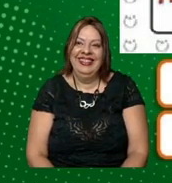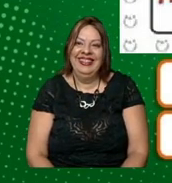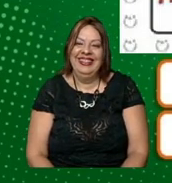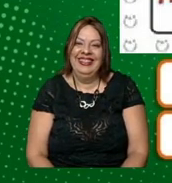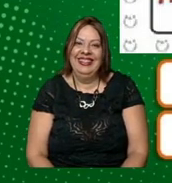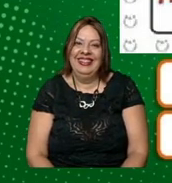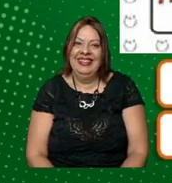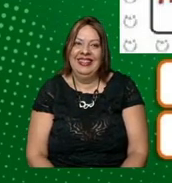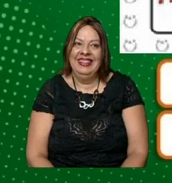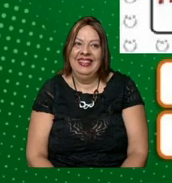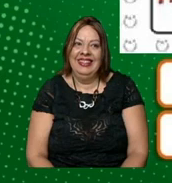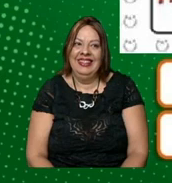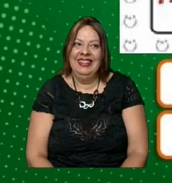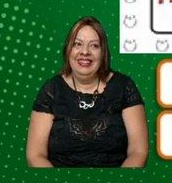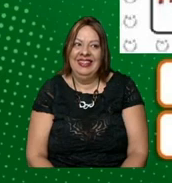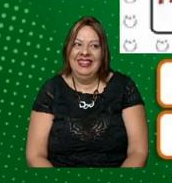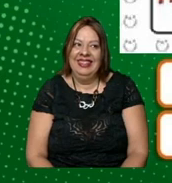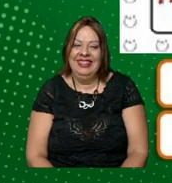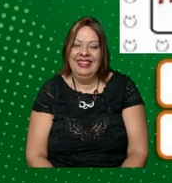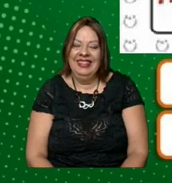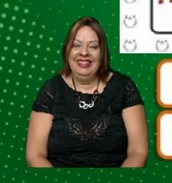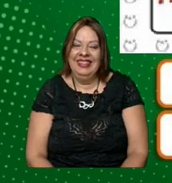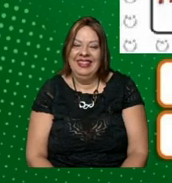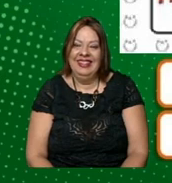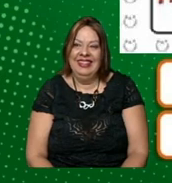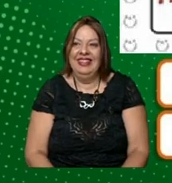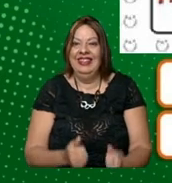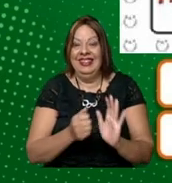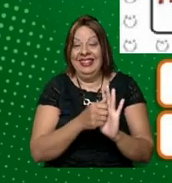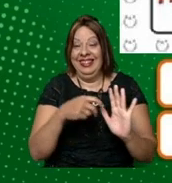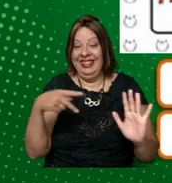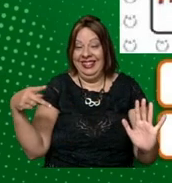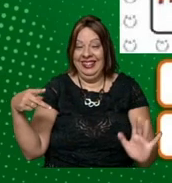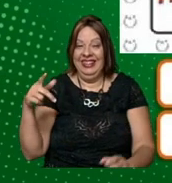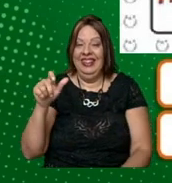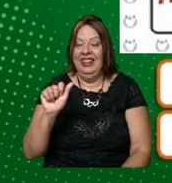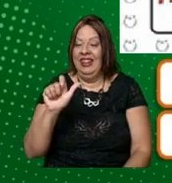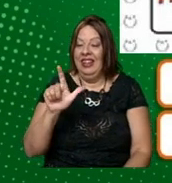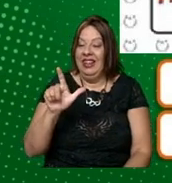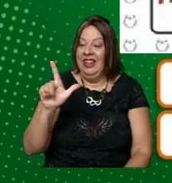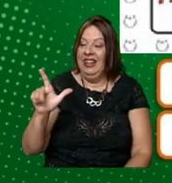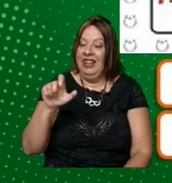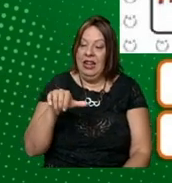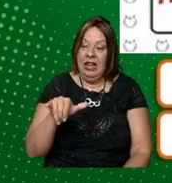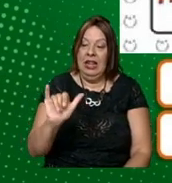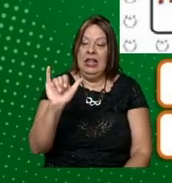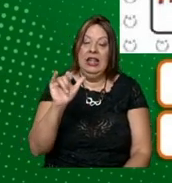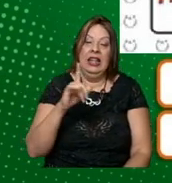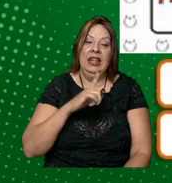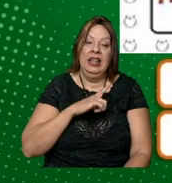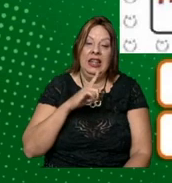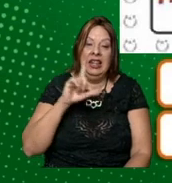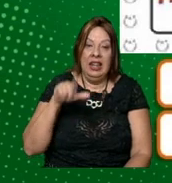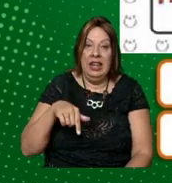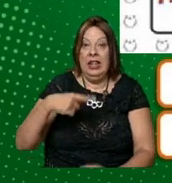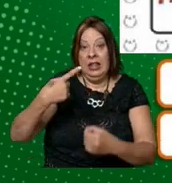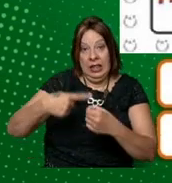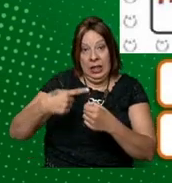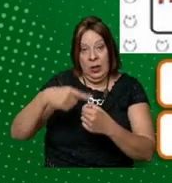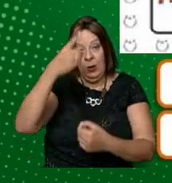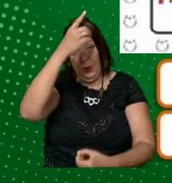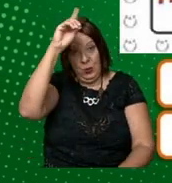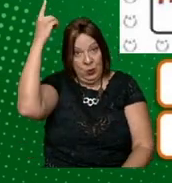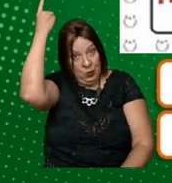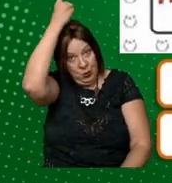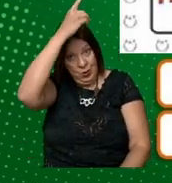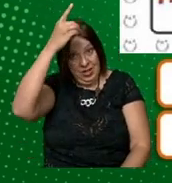Agora mesmo, gente. Foi pelo aplicativo Pé Quente, já adianto, hein? Foi o Alley Sobral, da cidade de Nossa Senhora das Dores. Ele levou